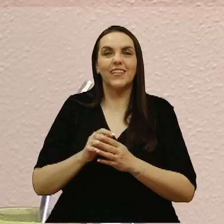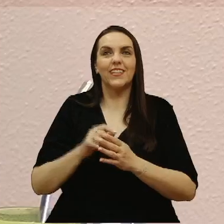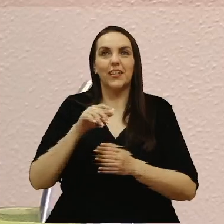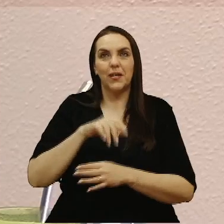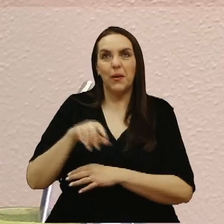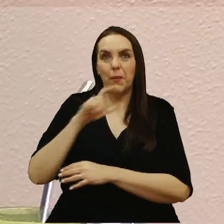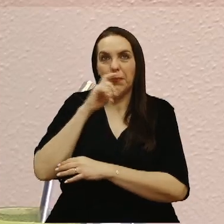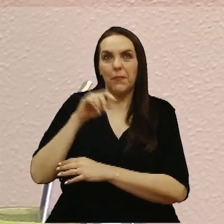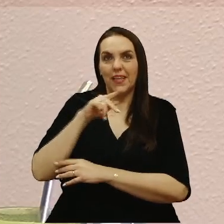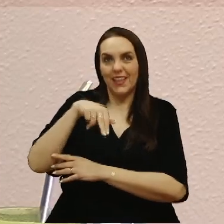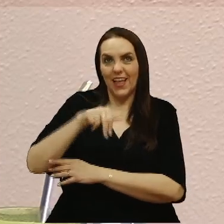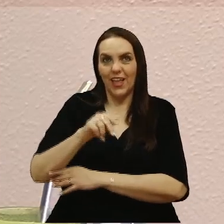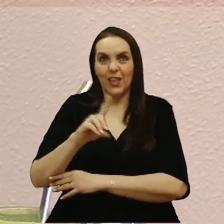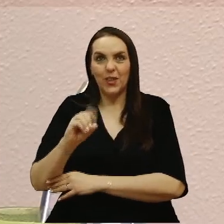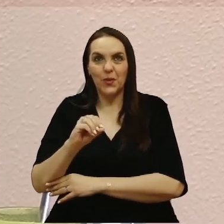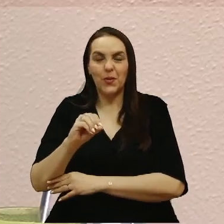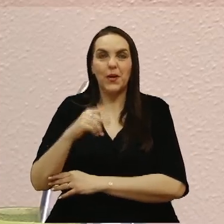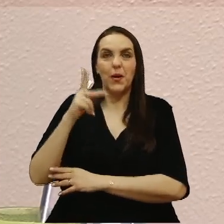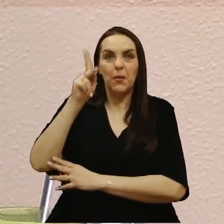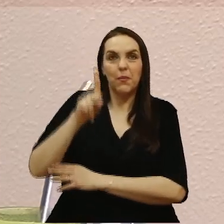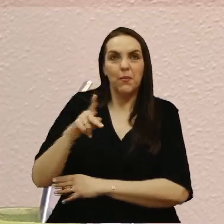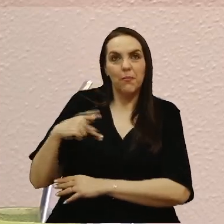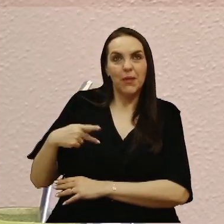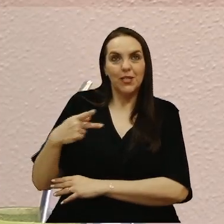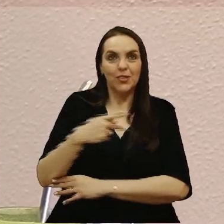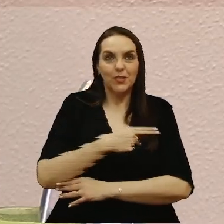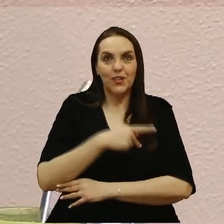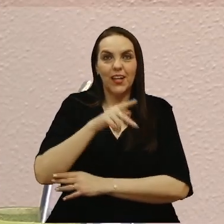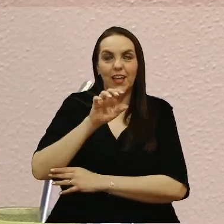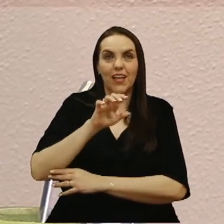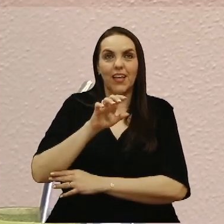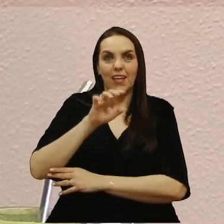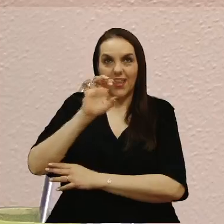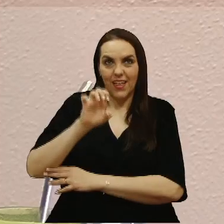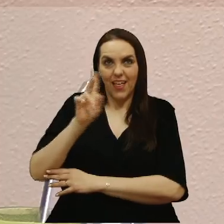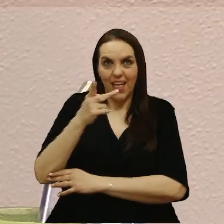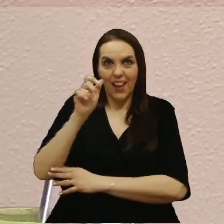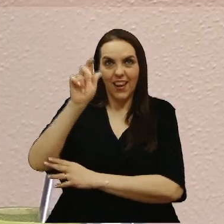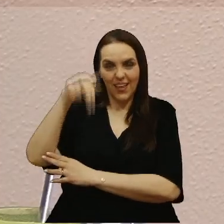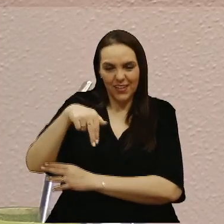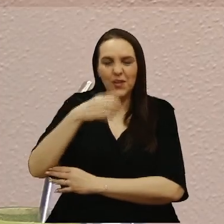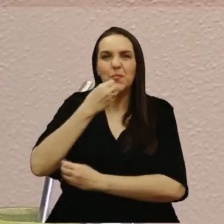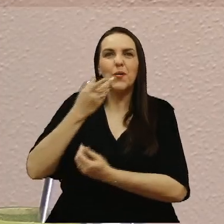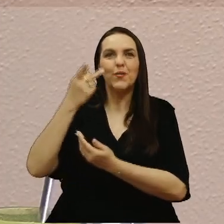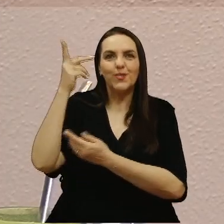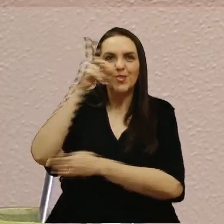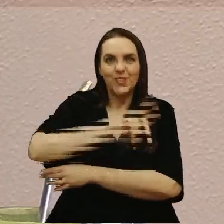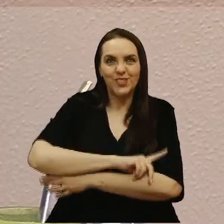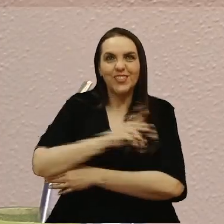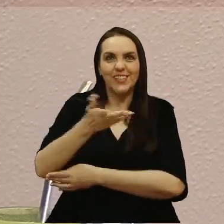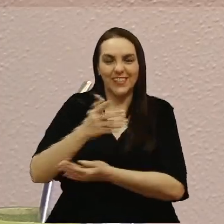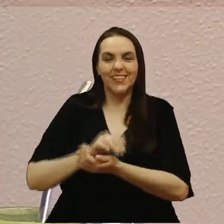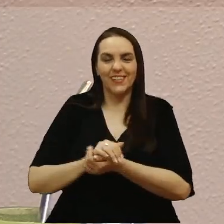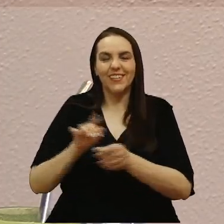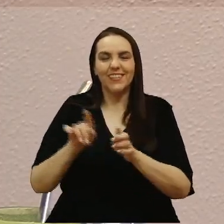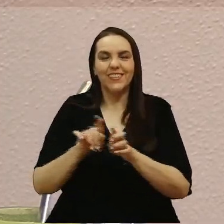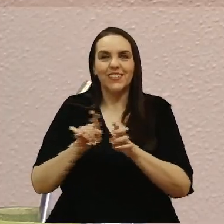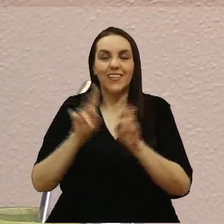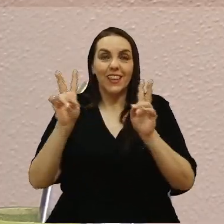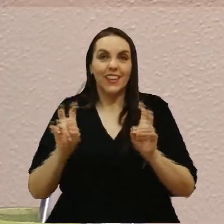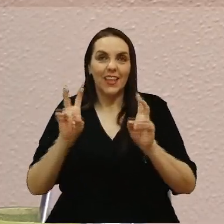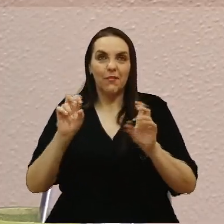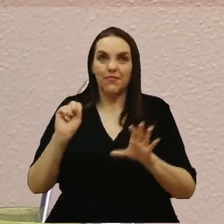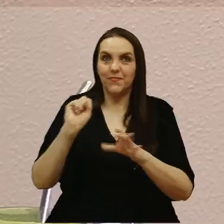Nado e Pastora Ellen, bom dia. Sempre gosto de destacar a presença de vocês. E, além do tema da